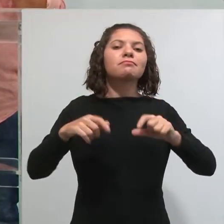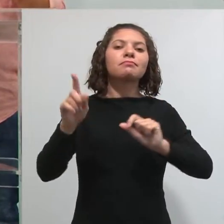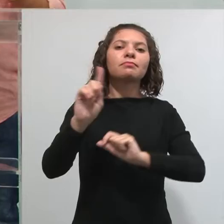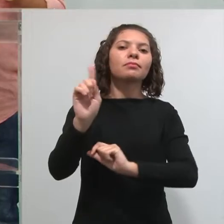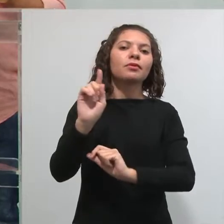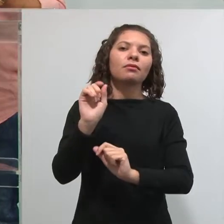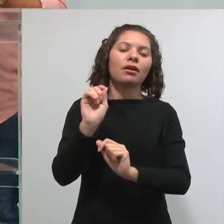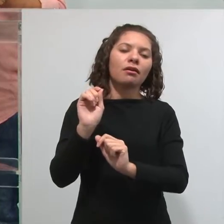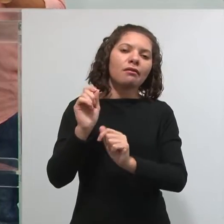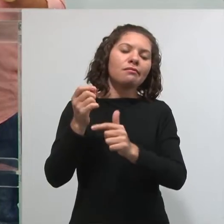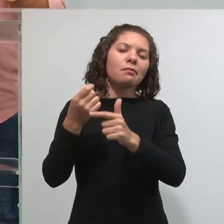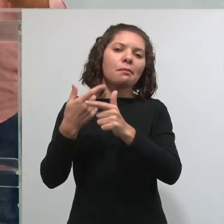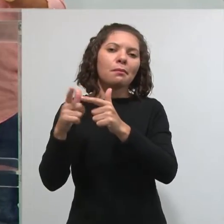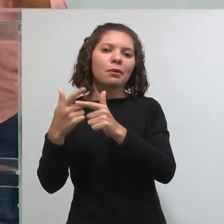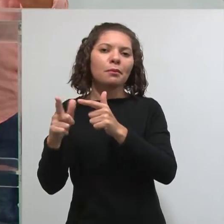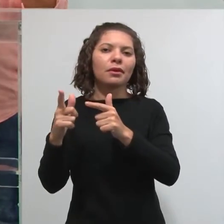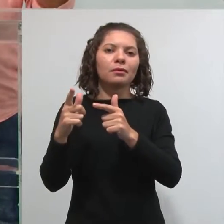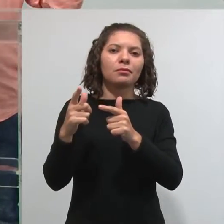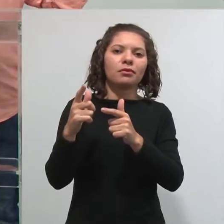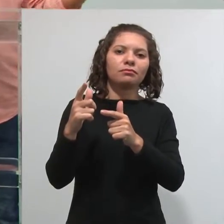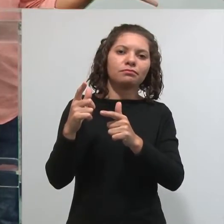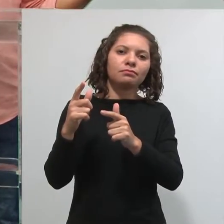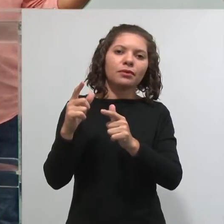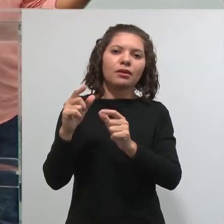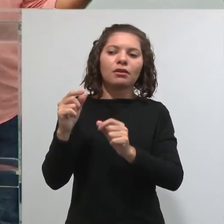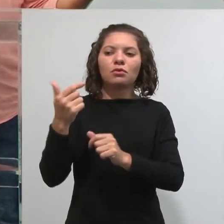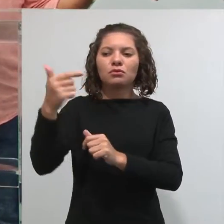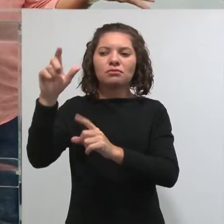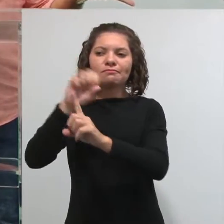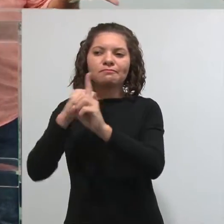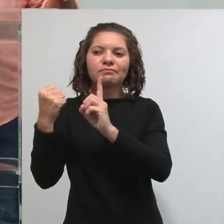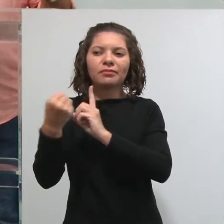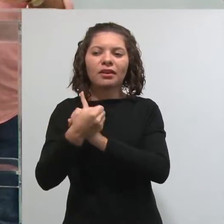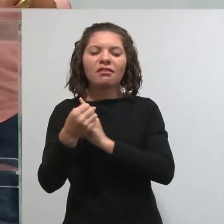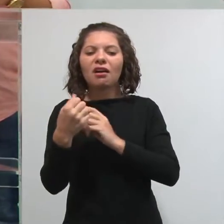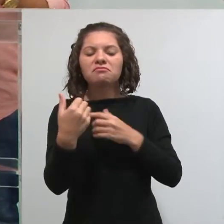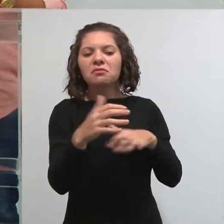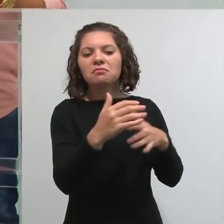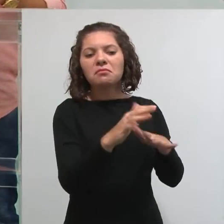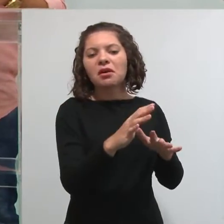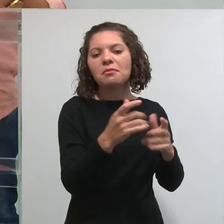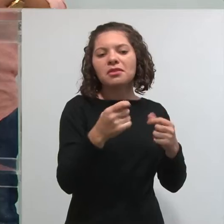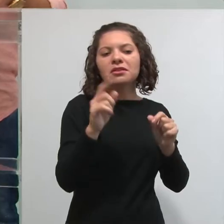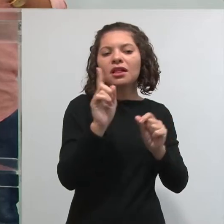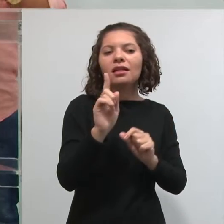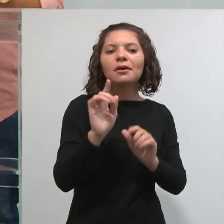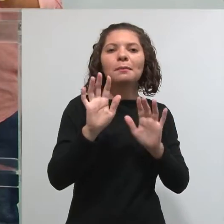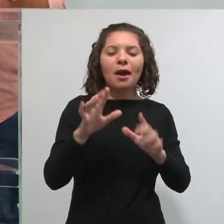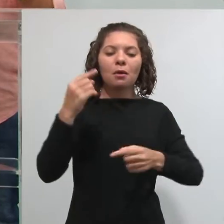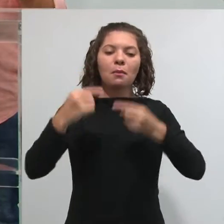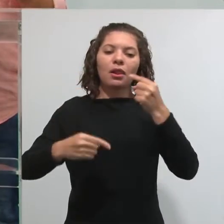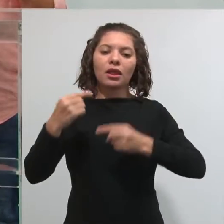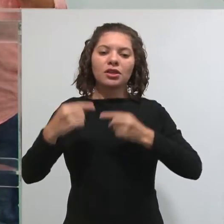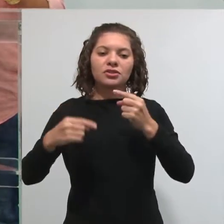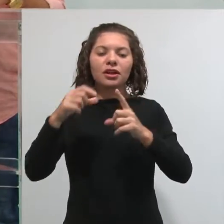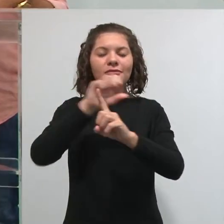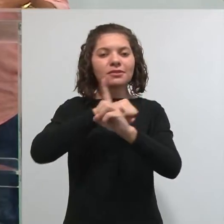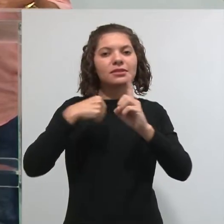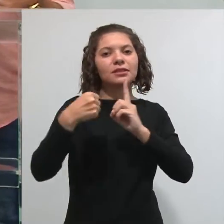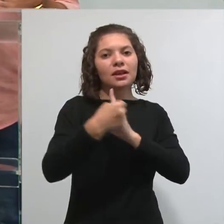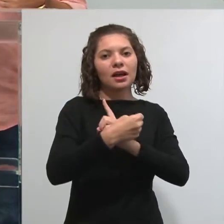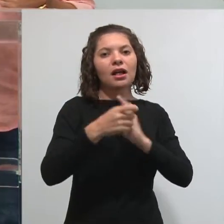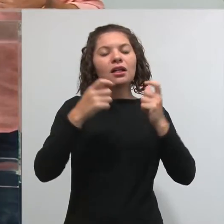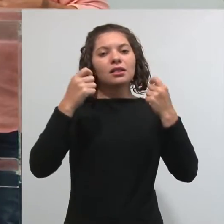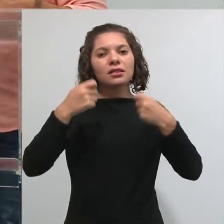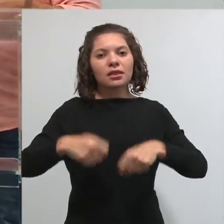problema visto como tão importante assim pela restante da sociedade, certo? Então, essa arena social, ela tem um poder de direcionar